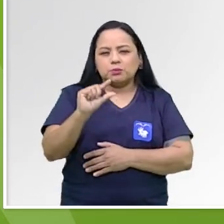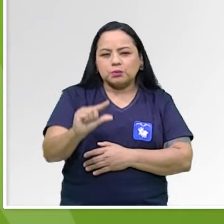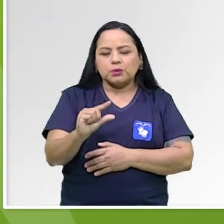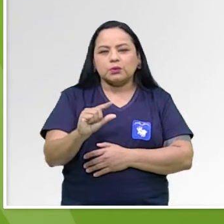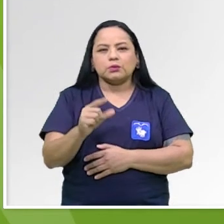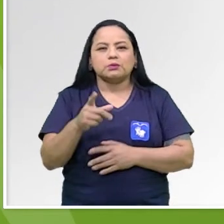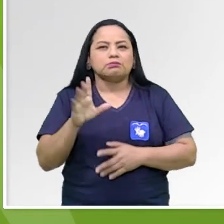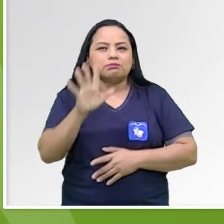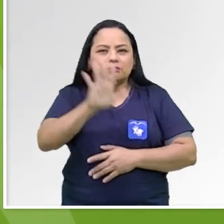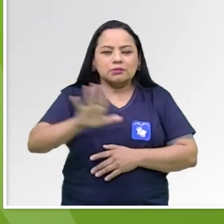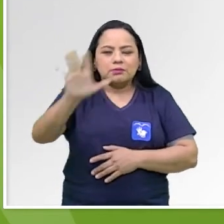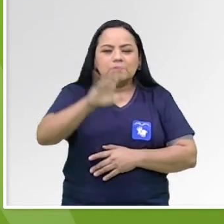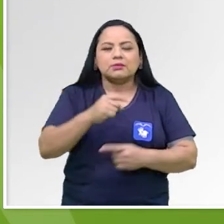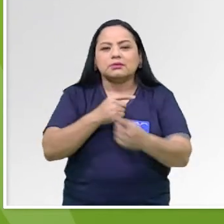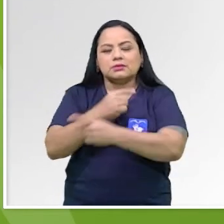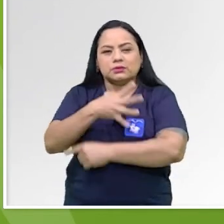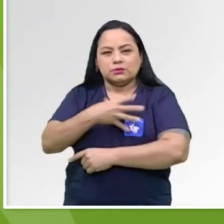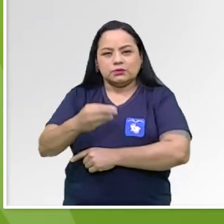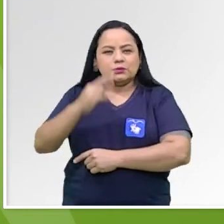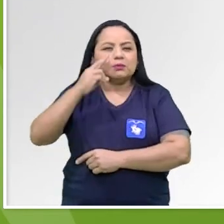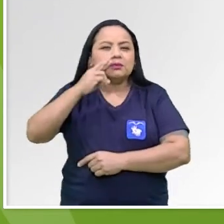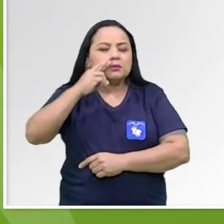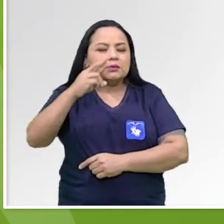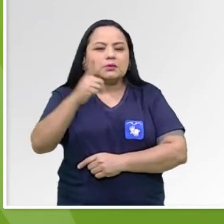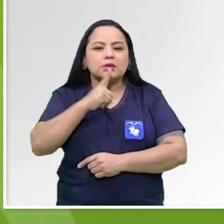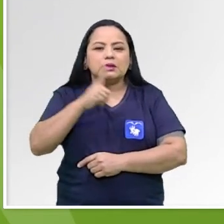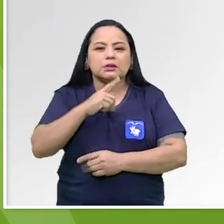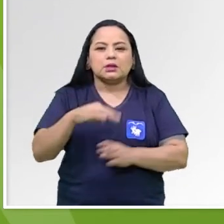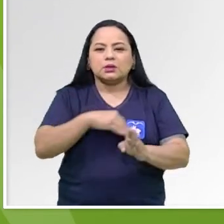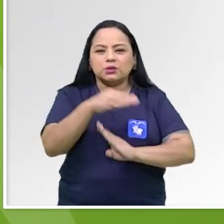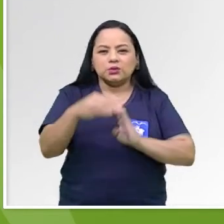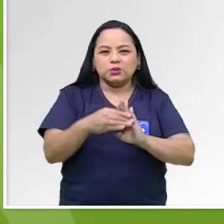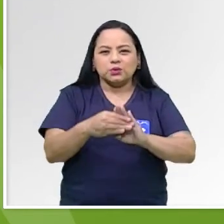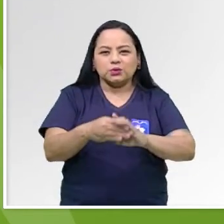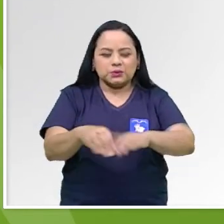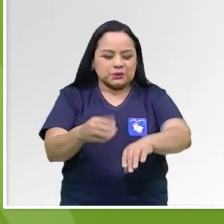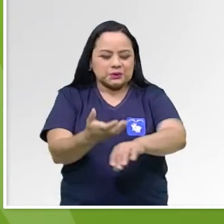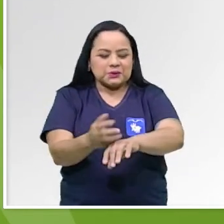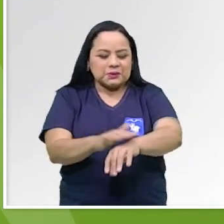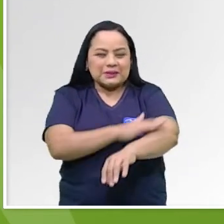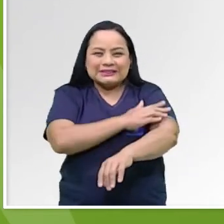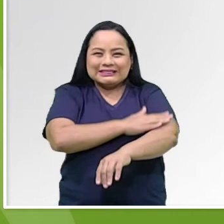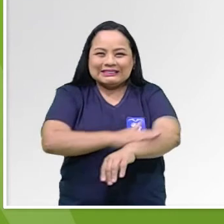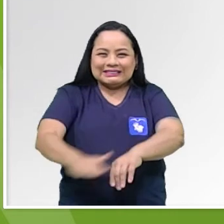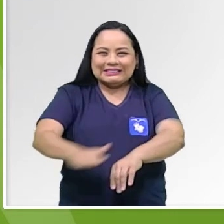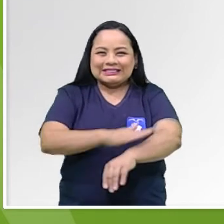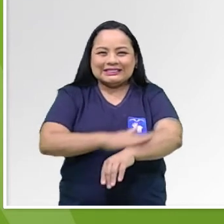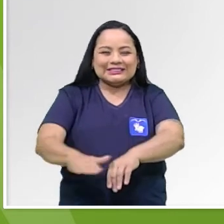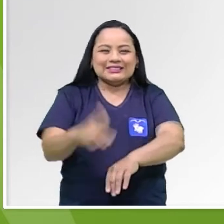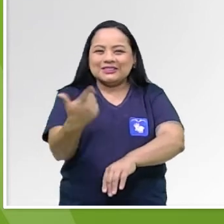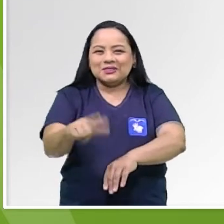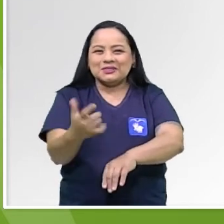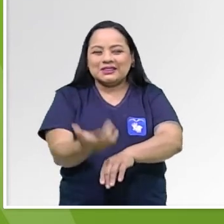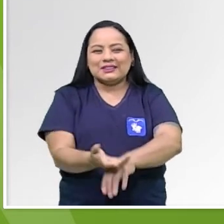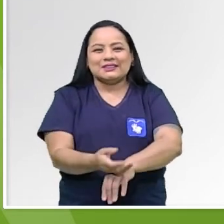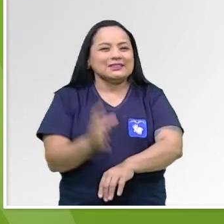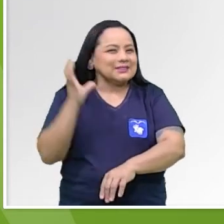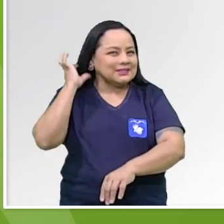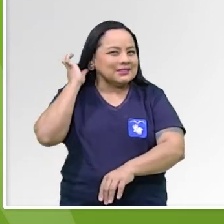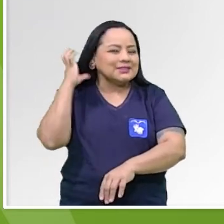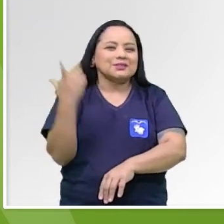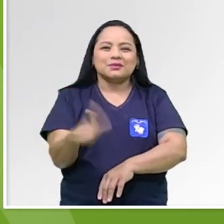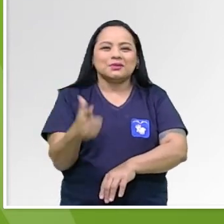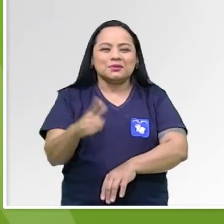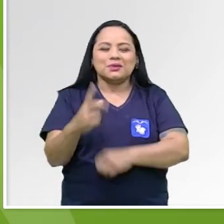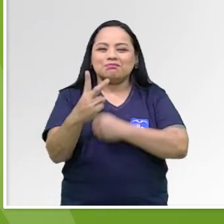gente está vendo, os filhotinhos de rato, eles estão todos peladinhos, olha, eles não têm pelo nenhum. Então, eles não têm proteção nenhuma